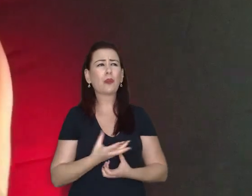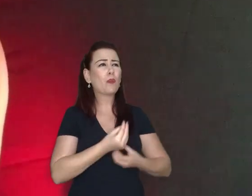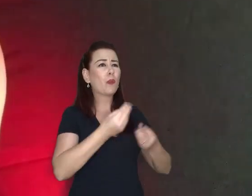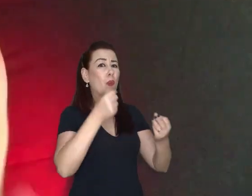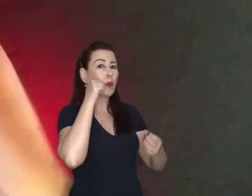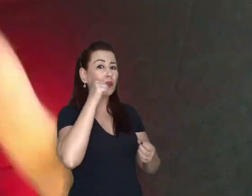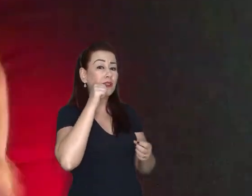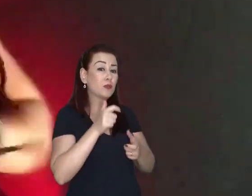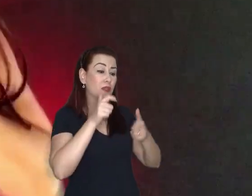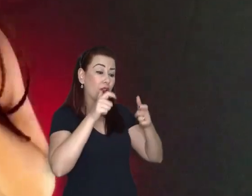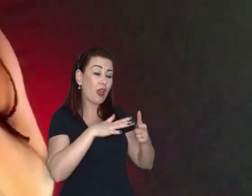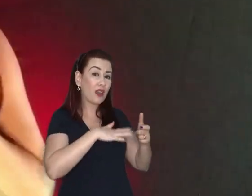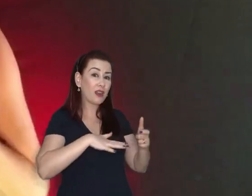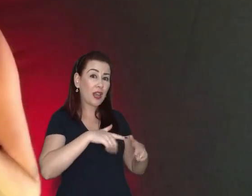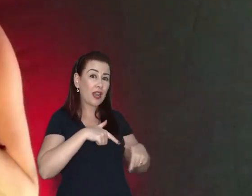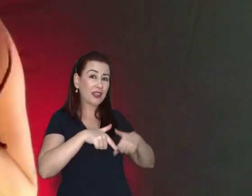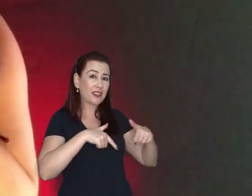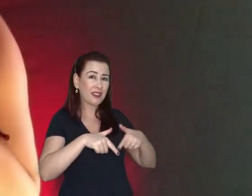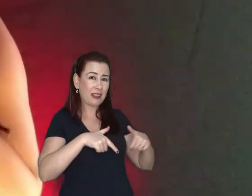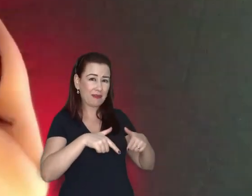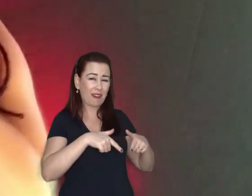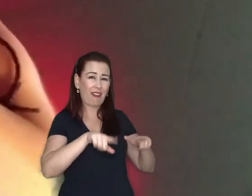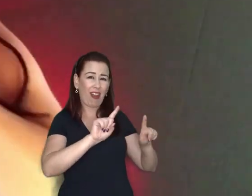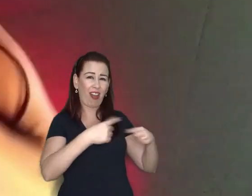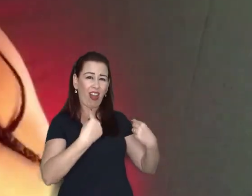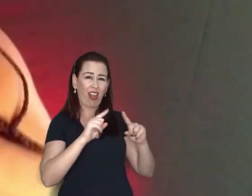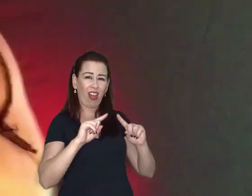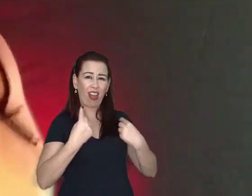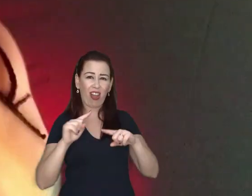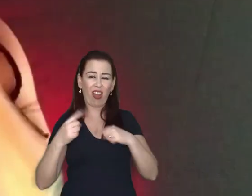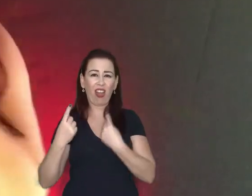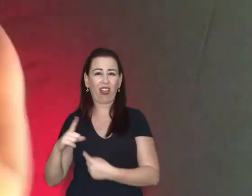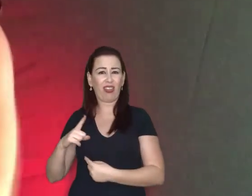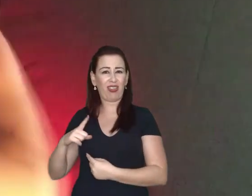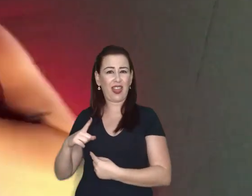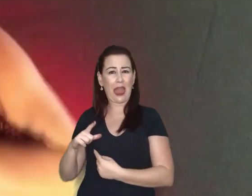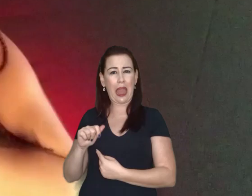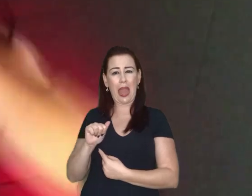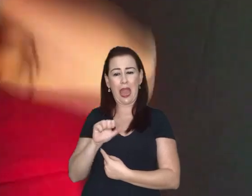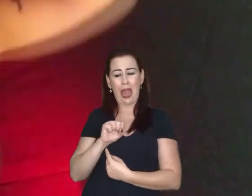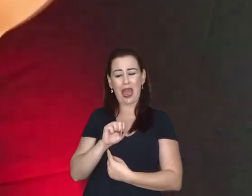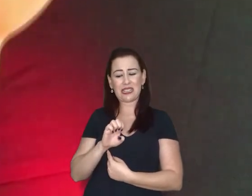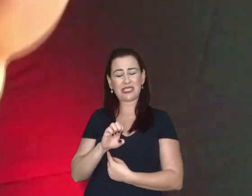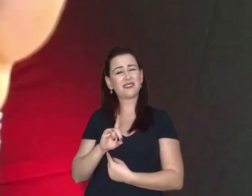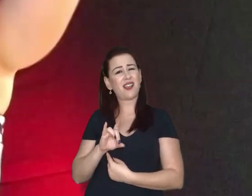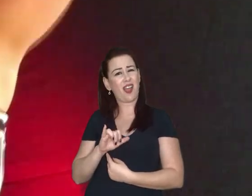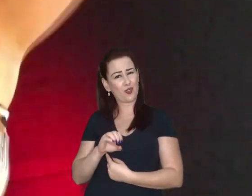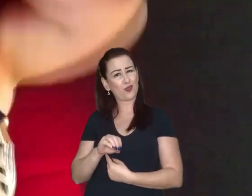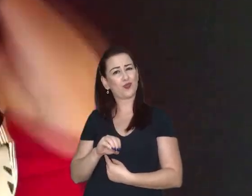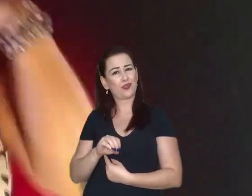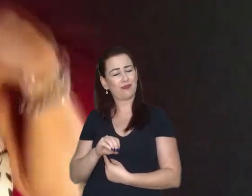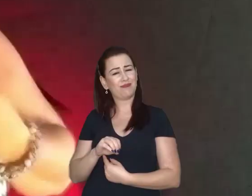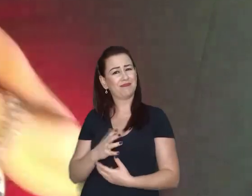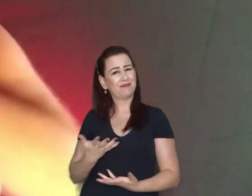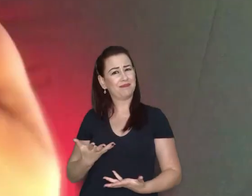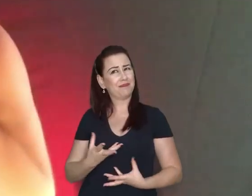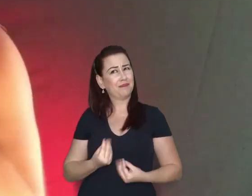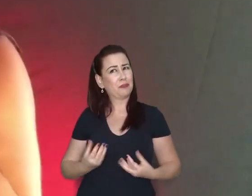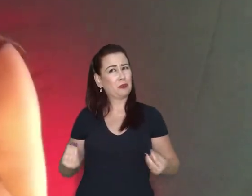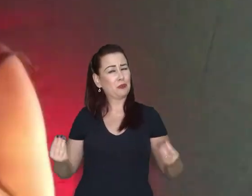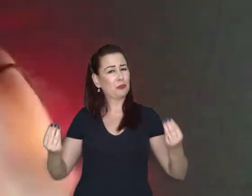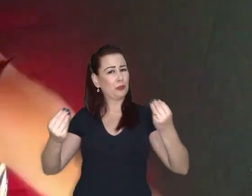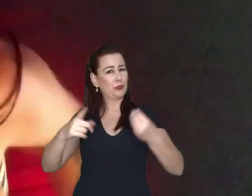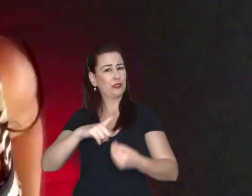trabalho, que sofrem chacotas e assédios quando tentam vivenciar as suas